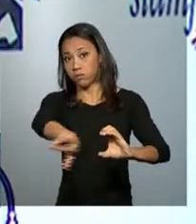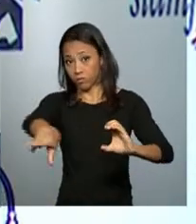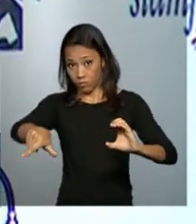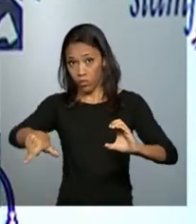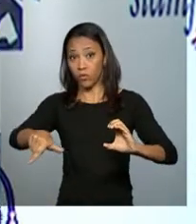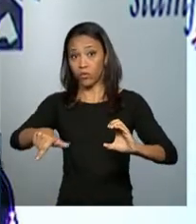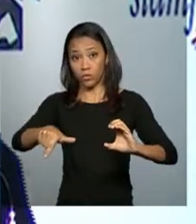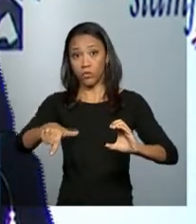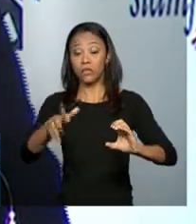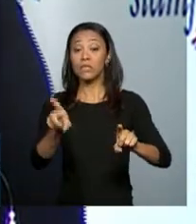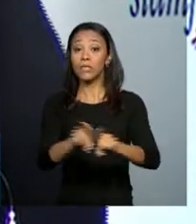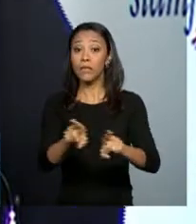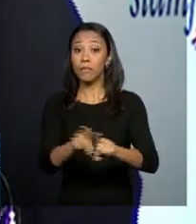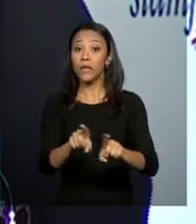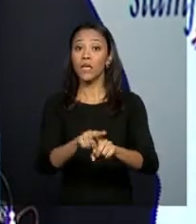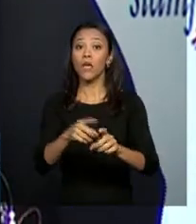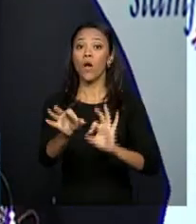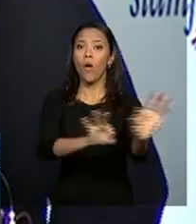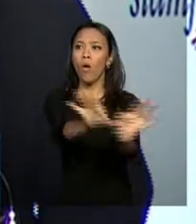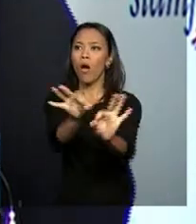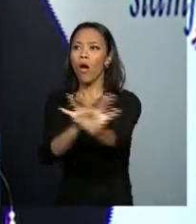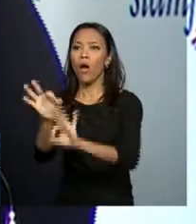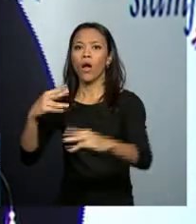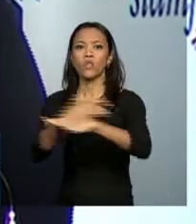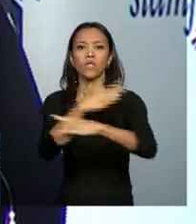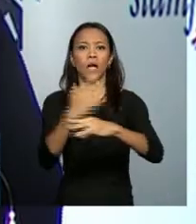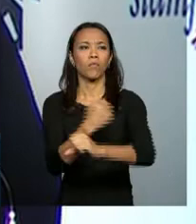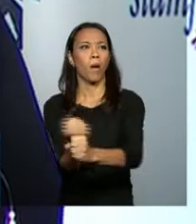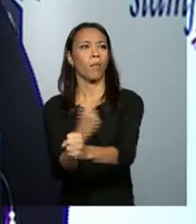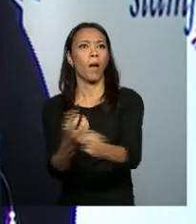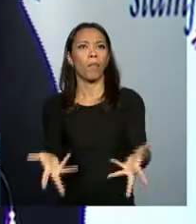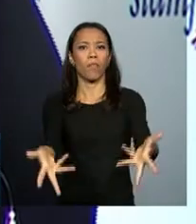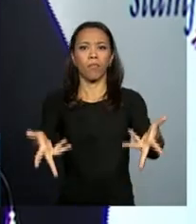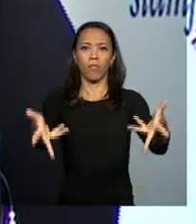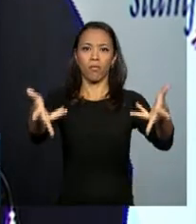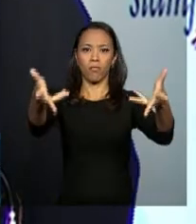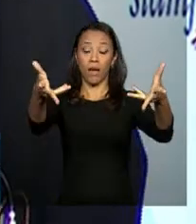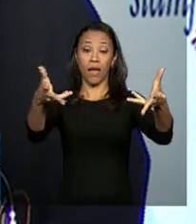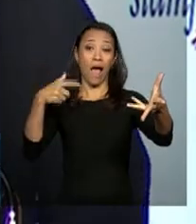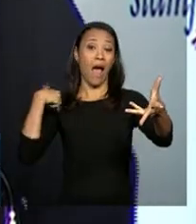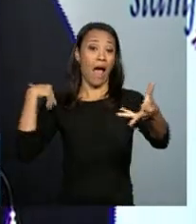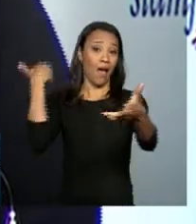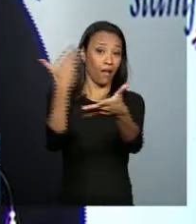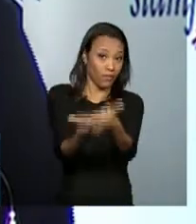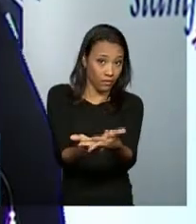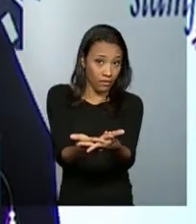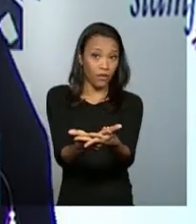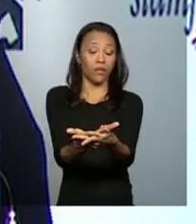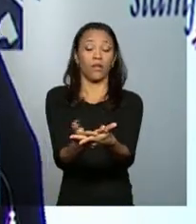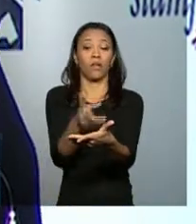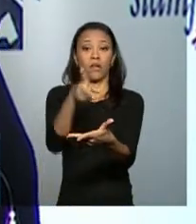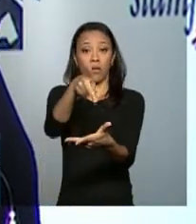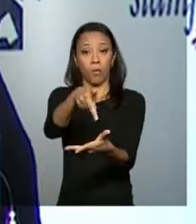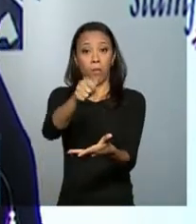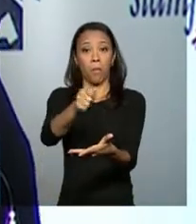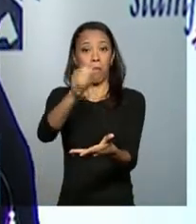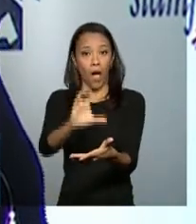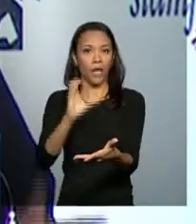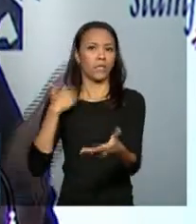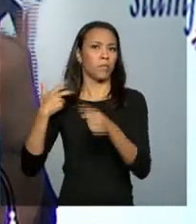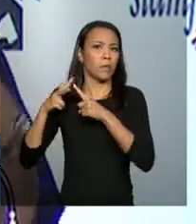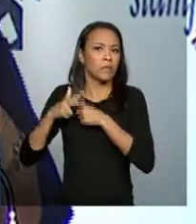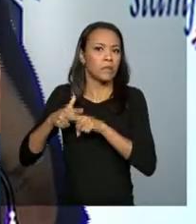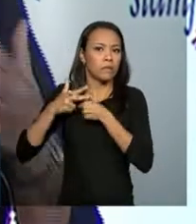também infraestrutura social e urbana. Na verdade, de lá para cá, o PAC foi sendo